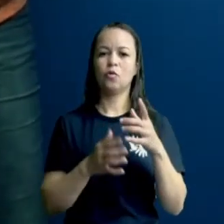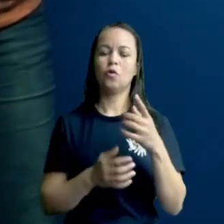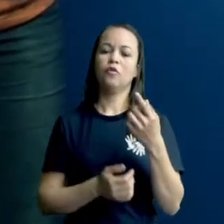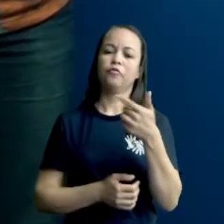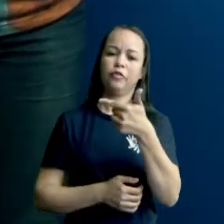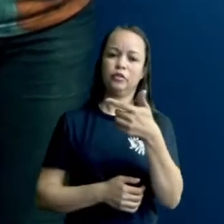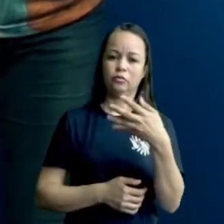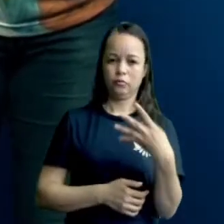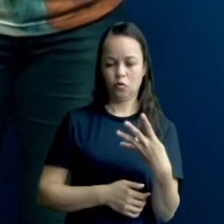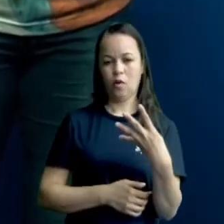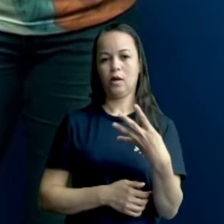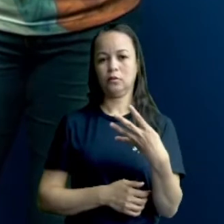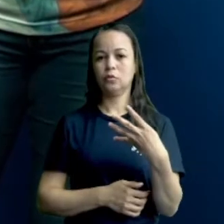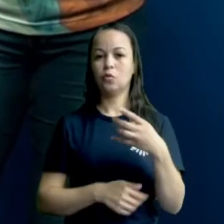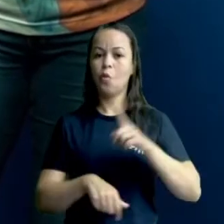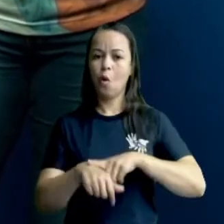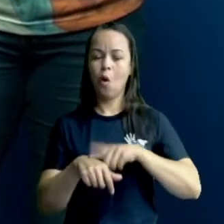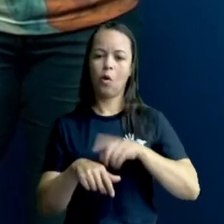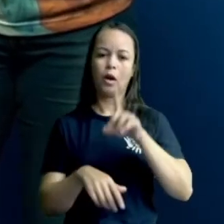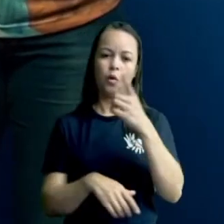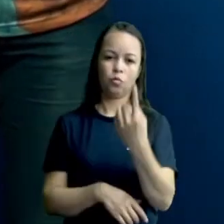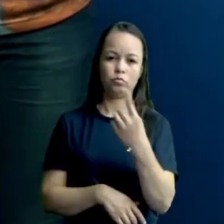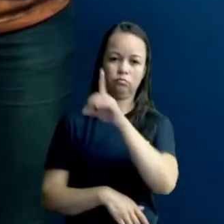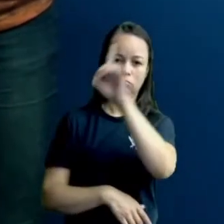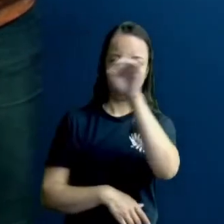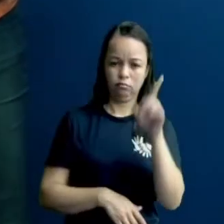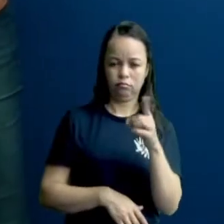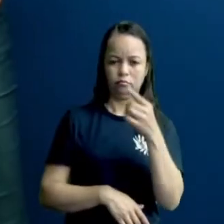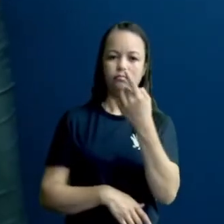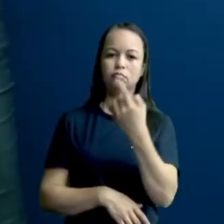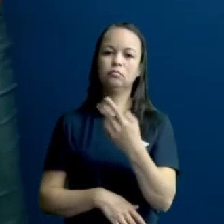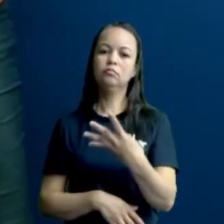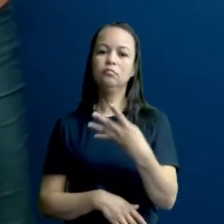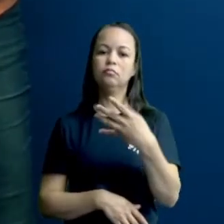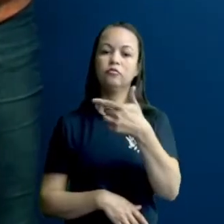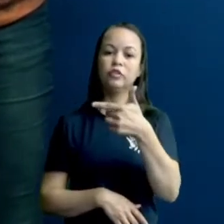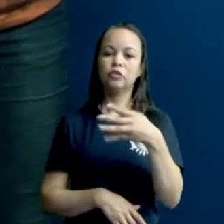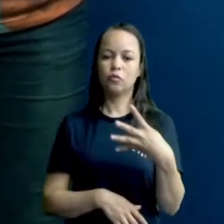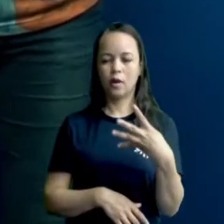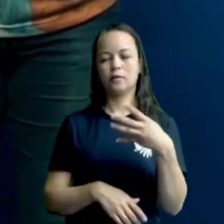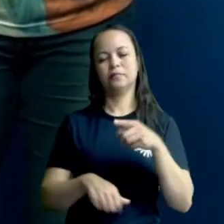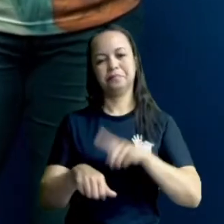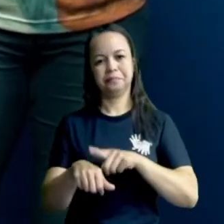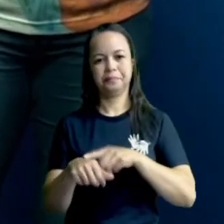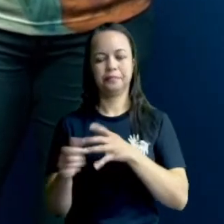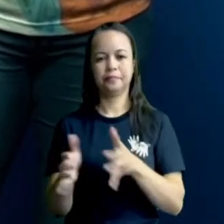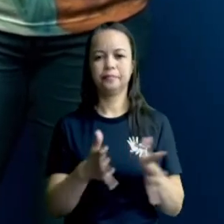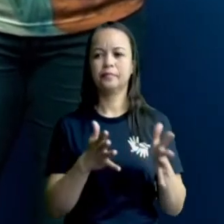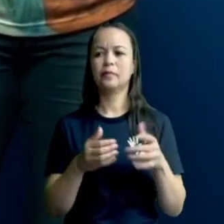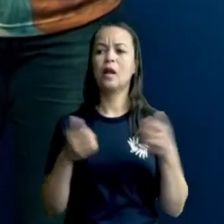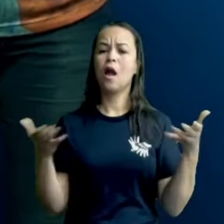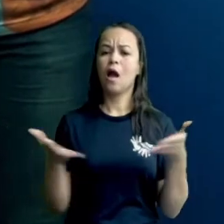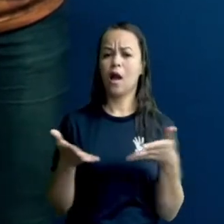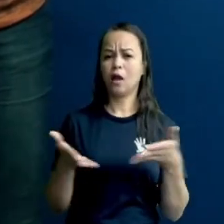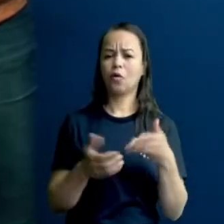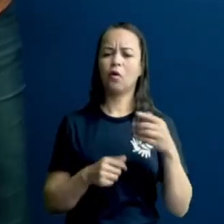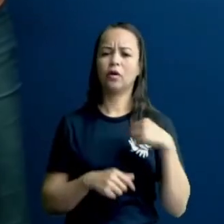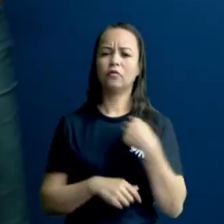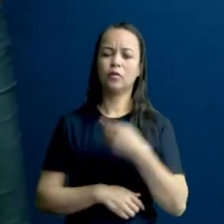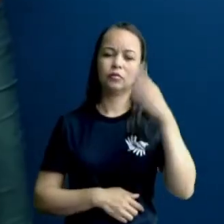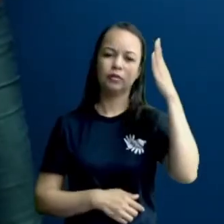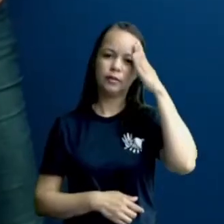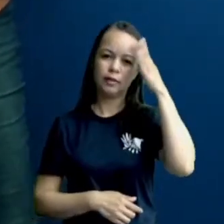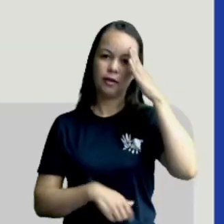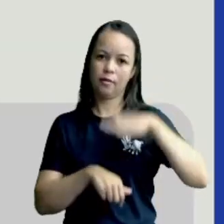tem 24 horas. Então, a gente precisa dessa relação aí do dia. Vamos agora, né, entender um